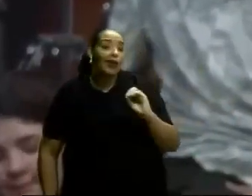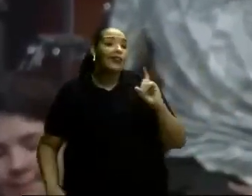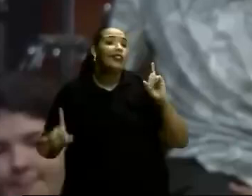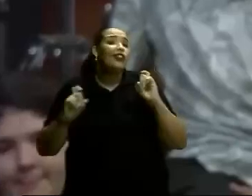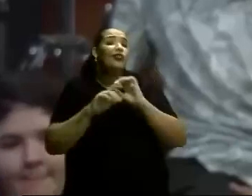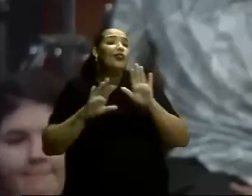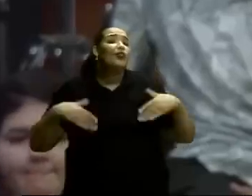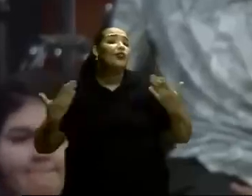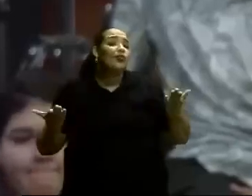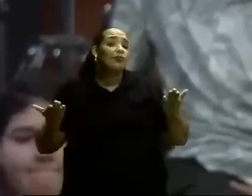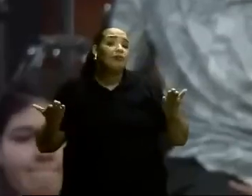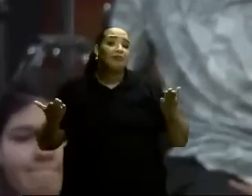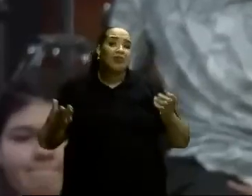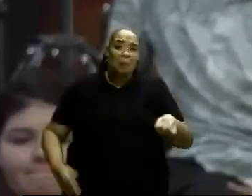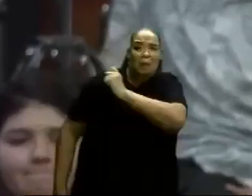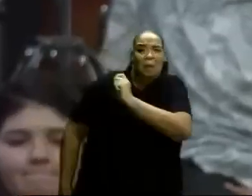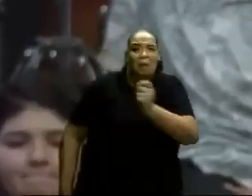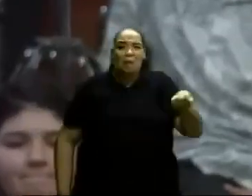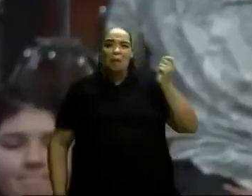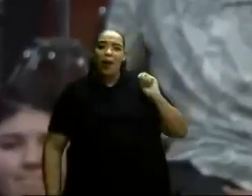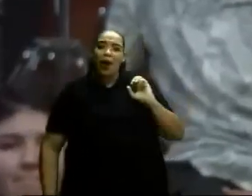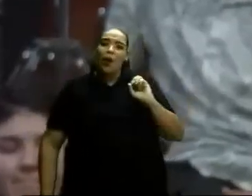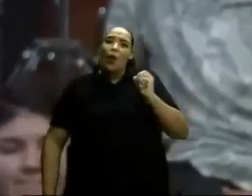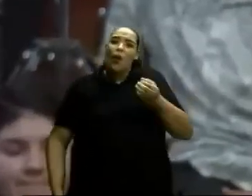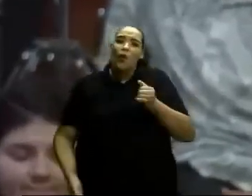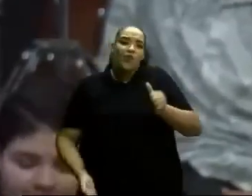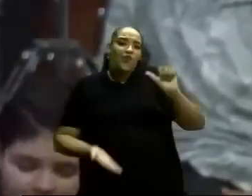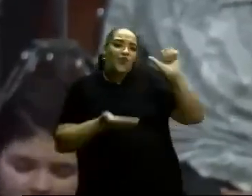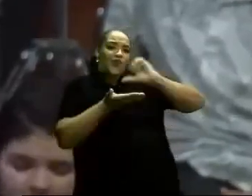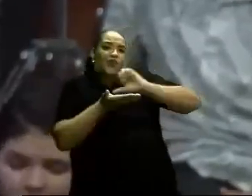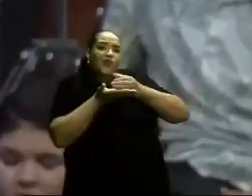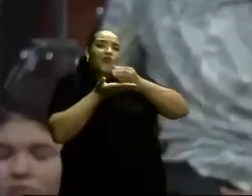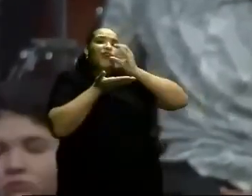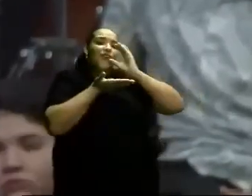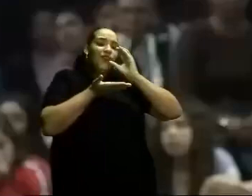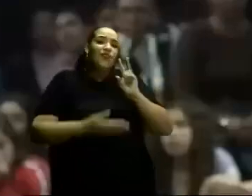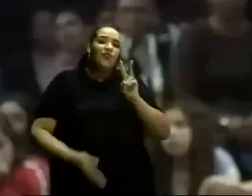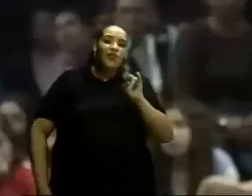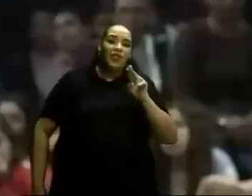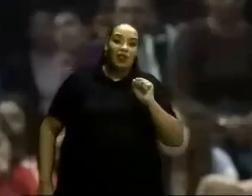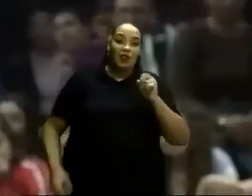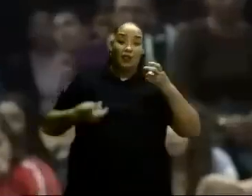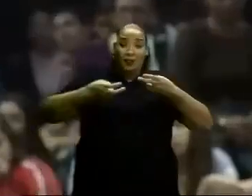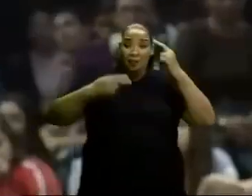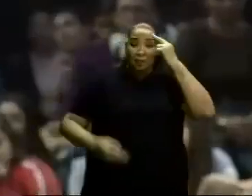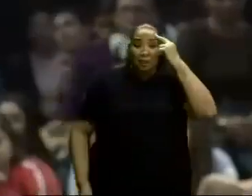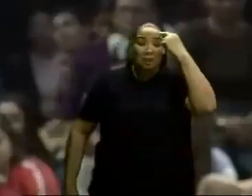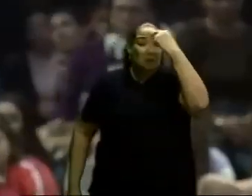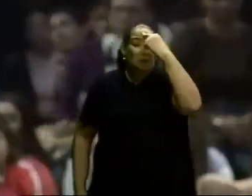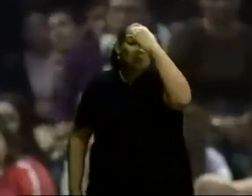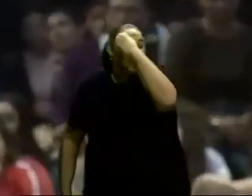difícil? Açoites ou vinagre? Que é mais difícil? Coroa de espinho que perfura